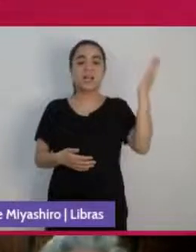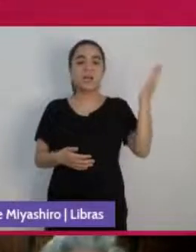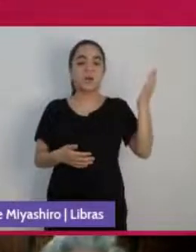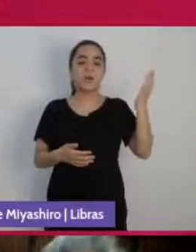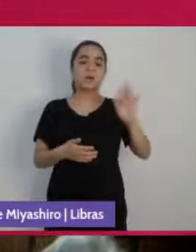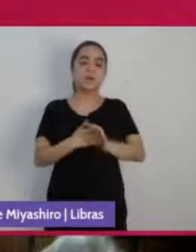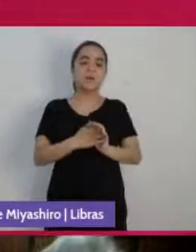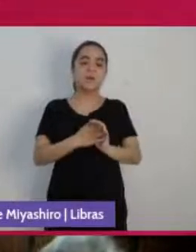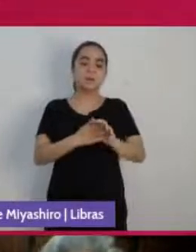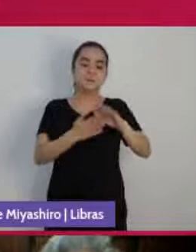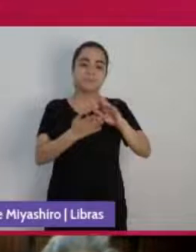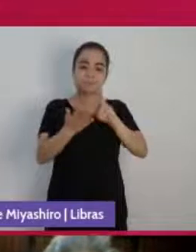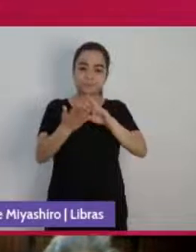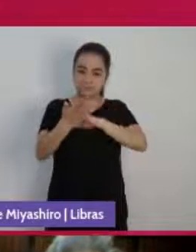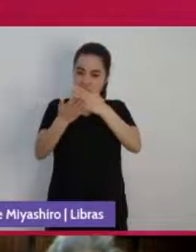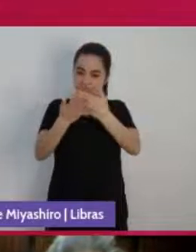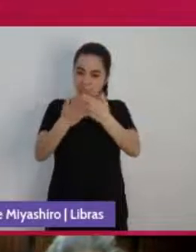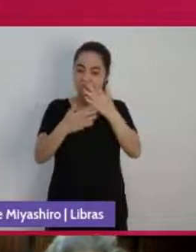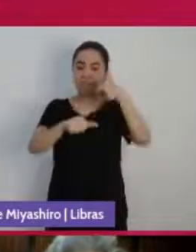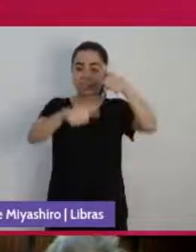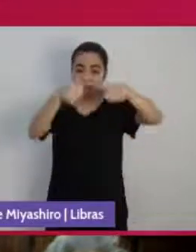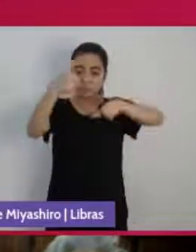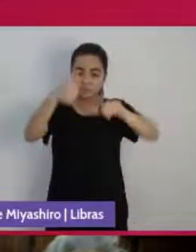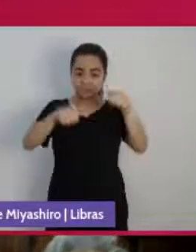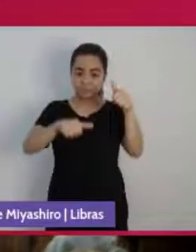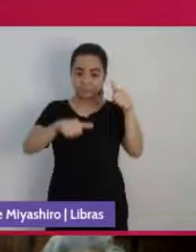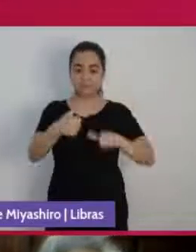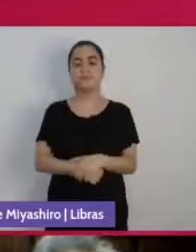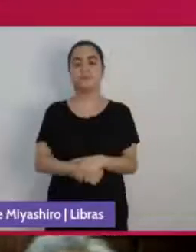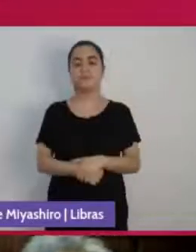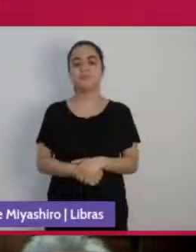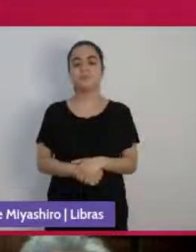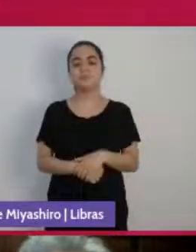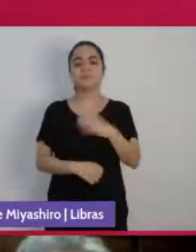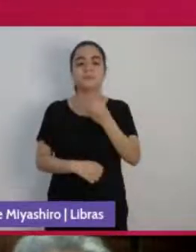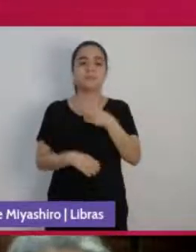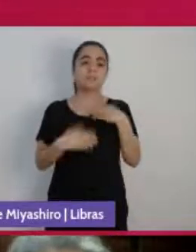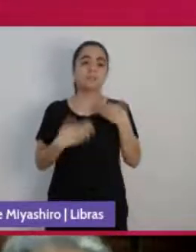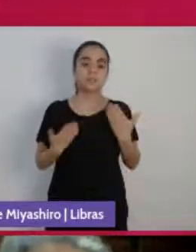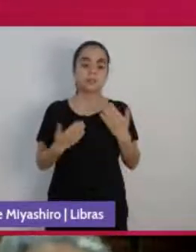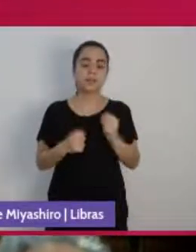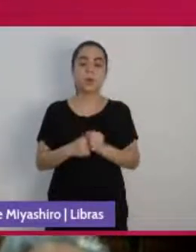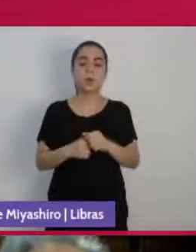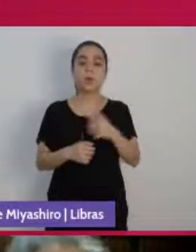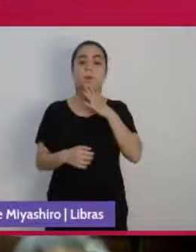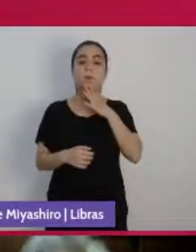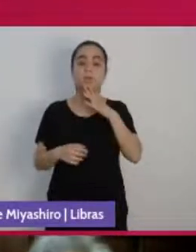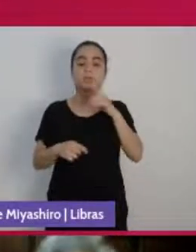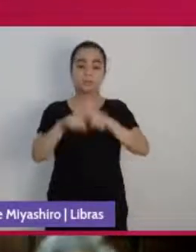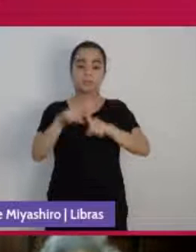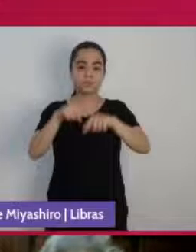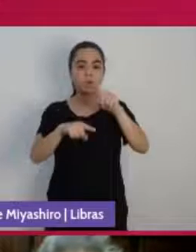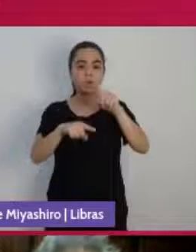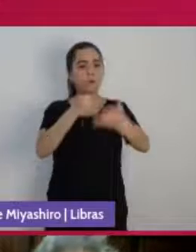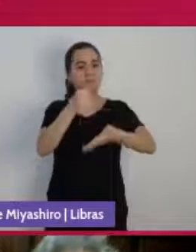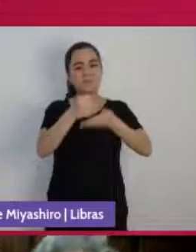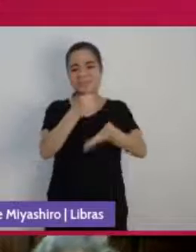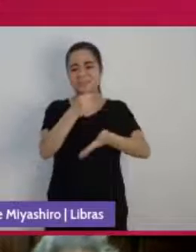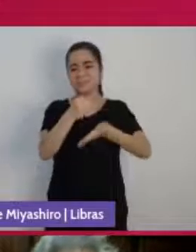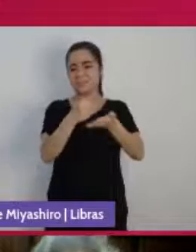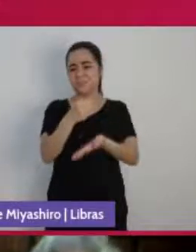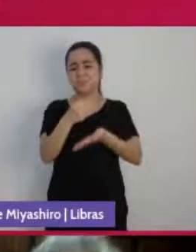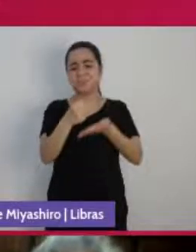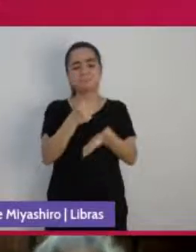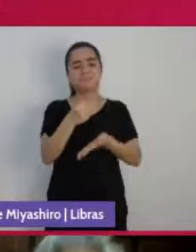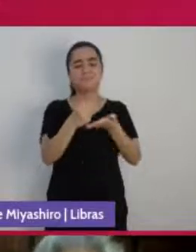interpretar o exame. Bom, conhecer o seu equipamento. Gente, isso daqui é básico. Básico,